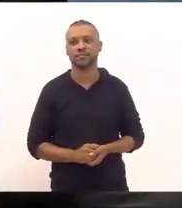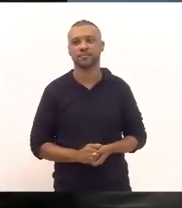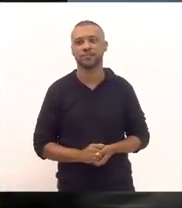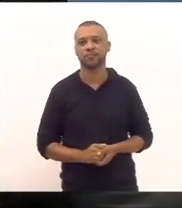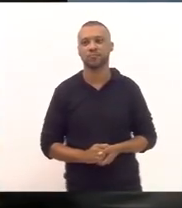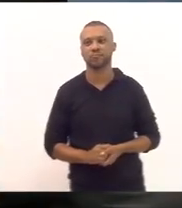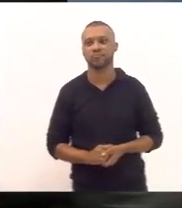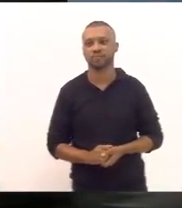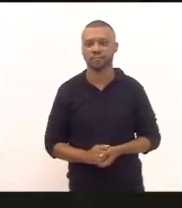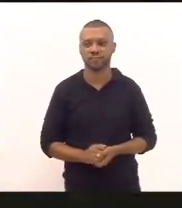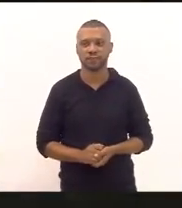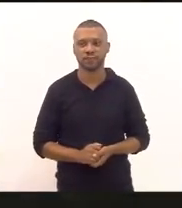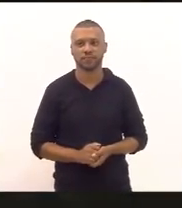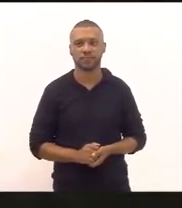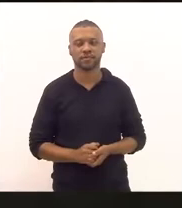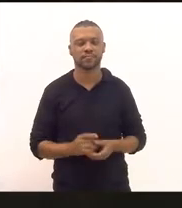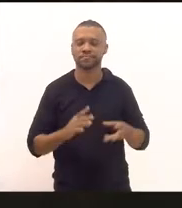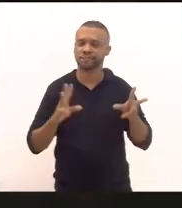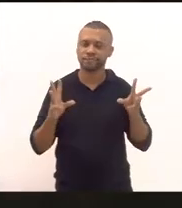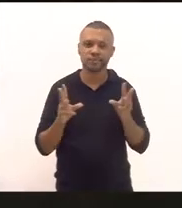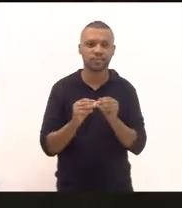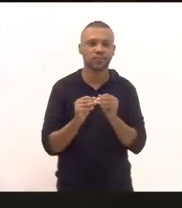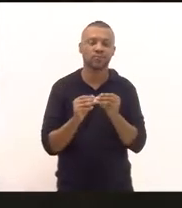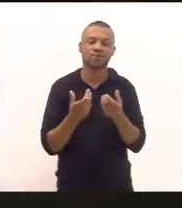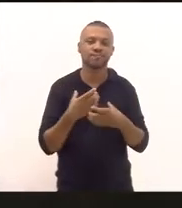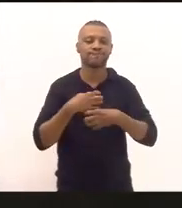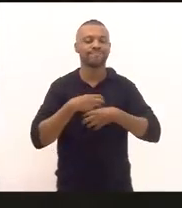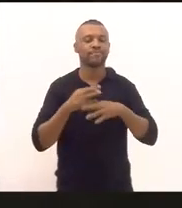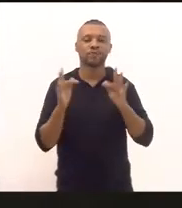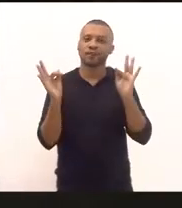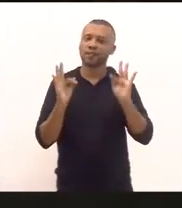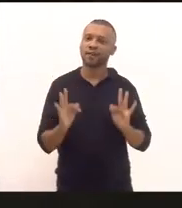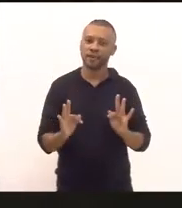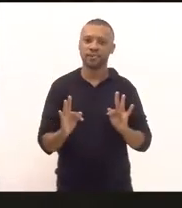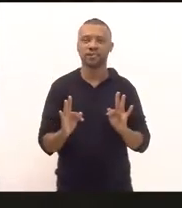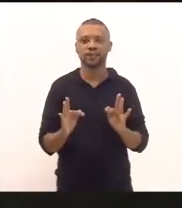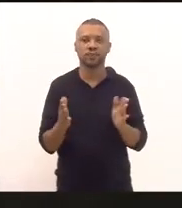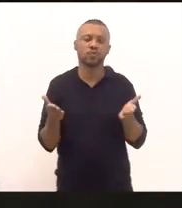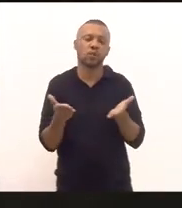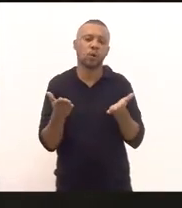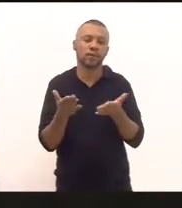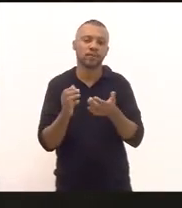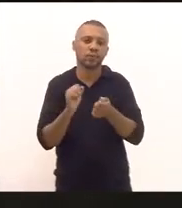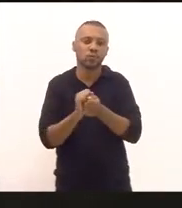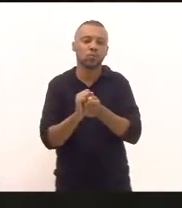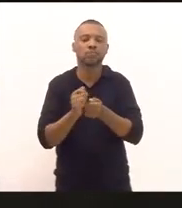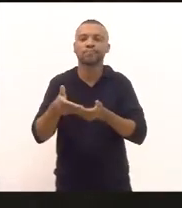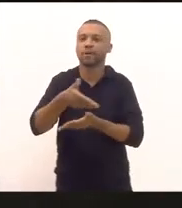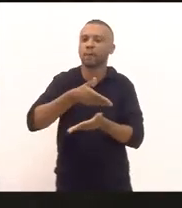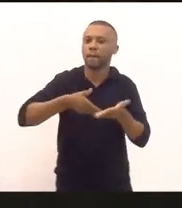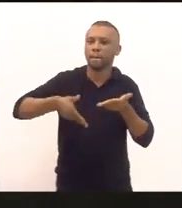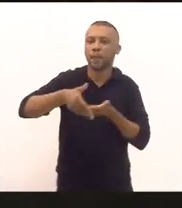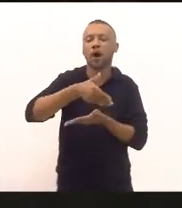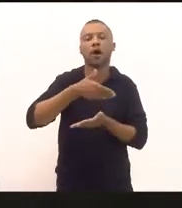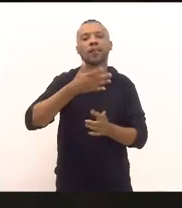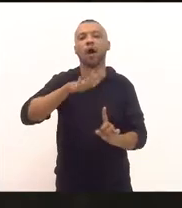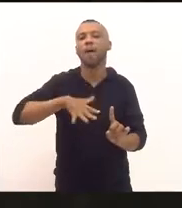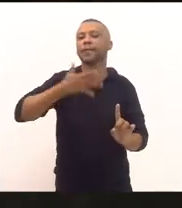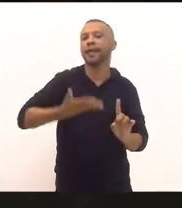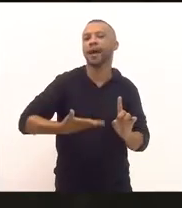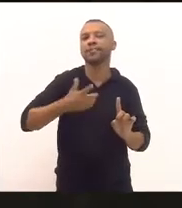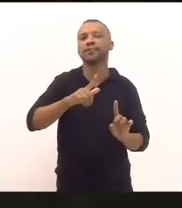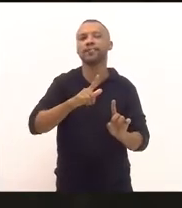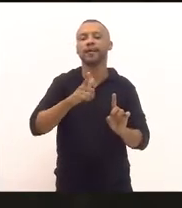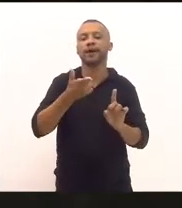e é isso é o passeio já está feliz de do que da homenagem que você